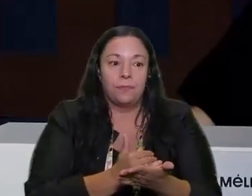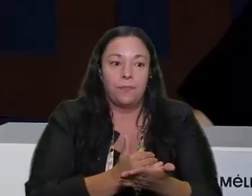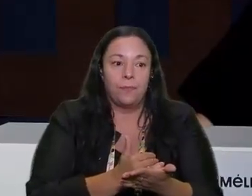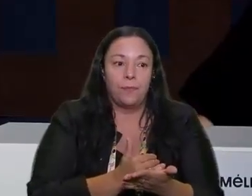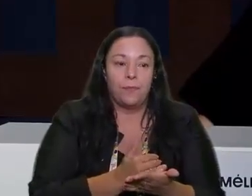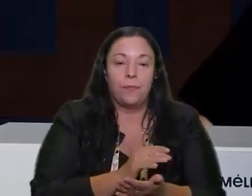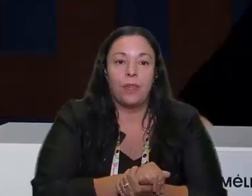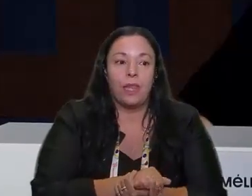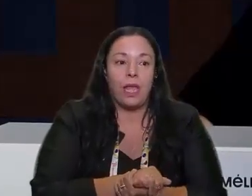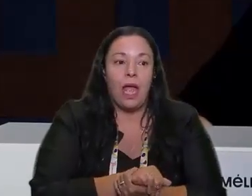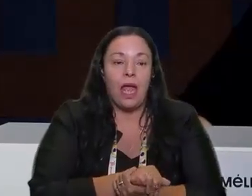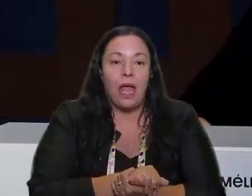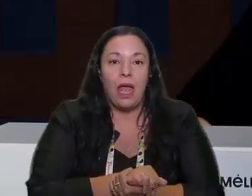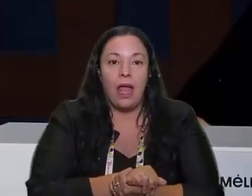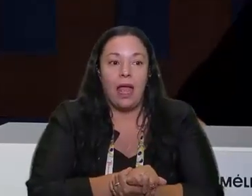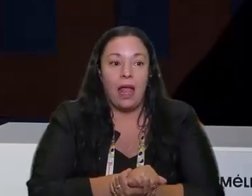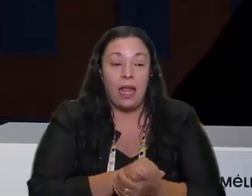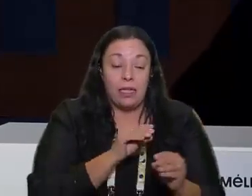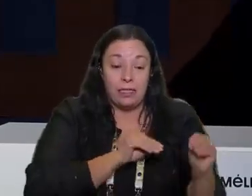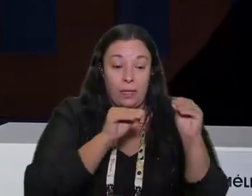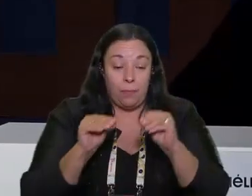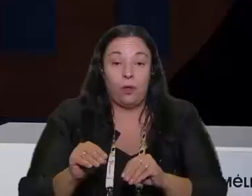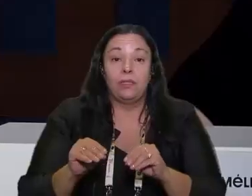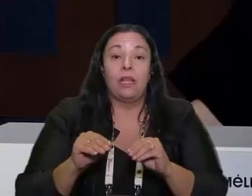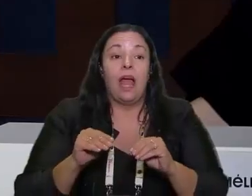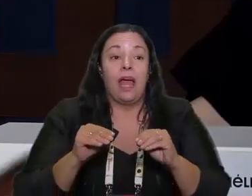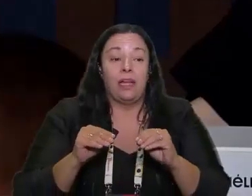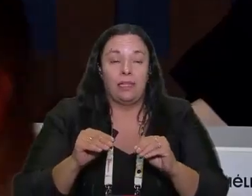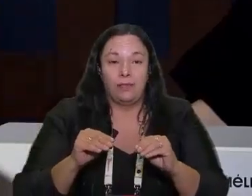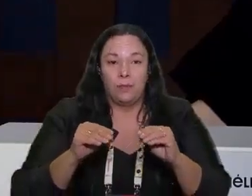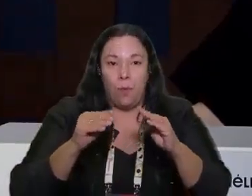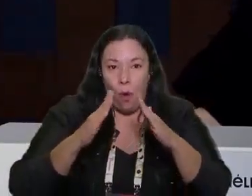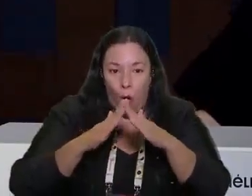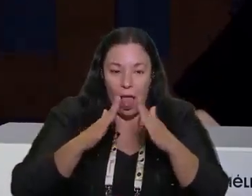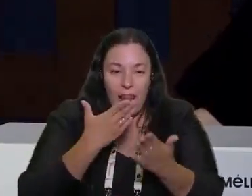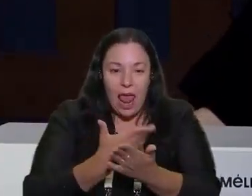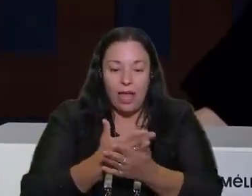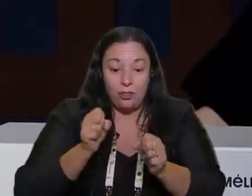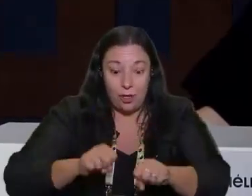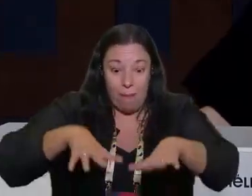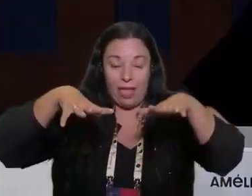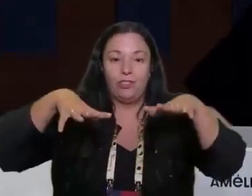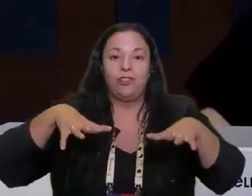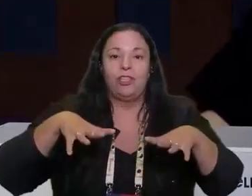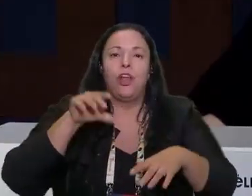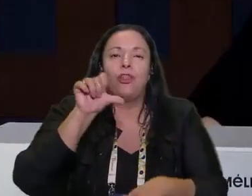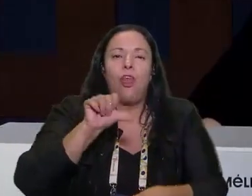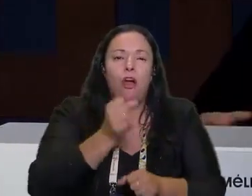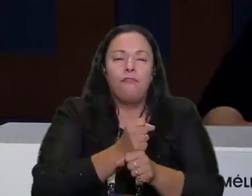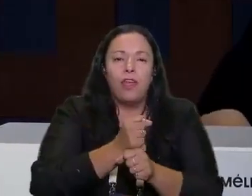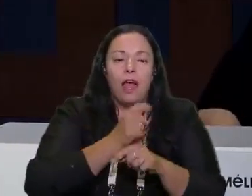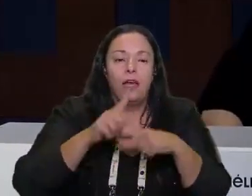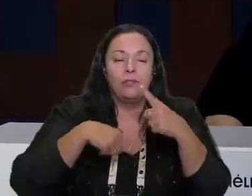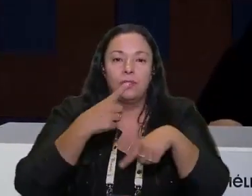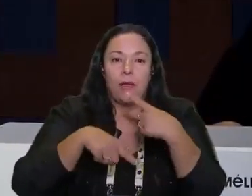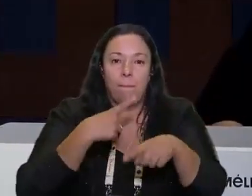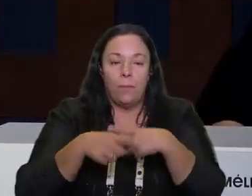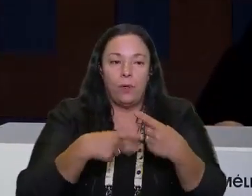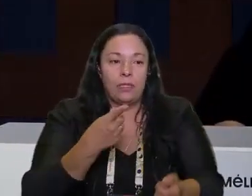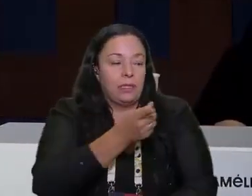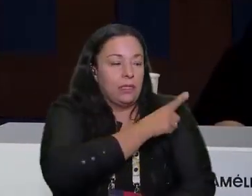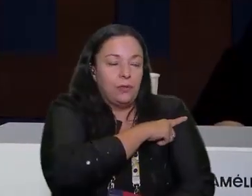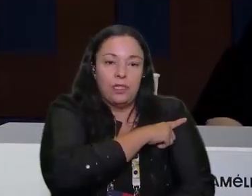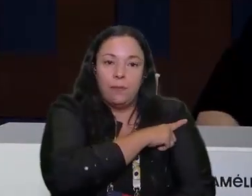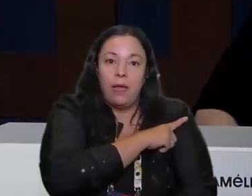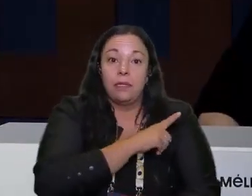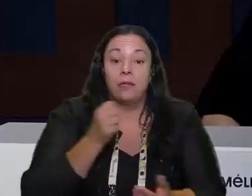pertencente ao sul. Daí ela é obrigada a se mudar para um colégio de magia e viver lá a partir de então. 9 anos depois, quando ela está entrando no ensino médio,